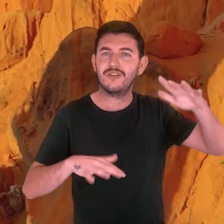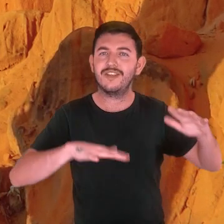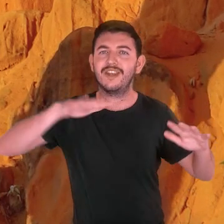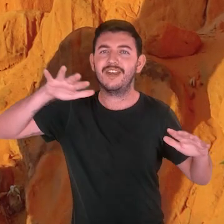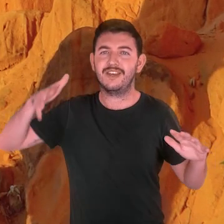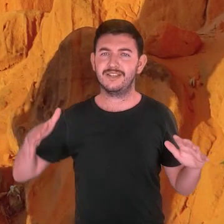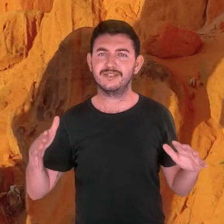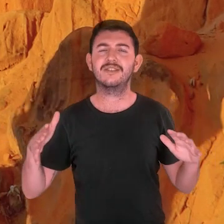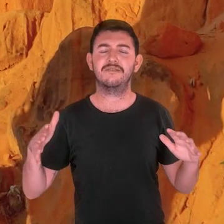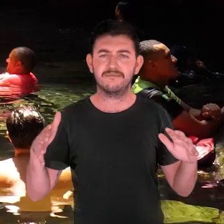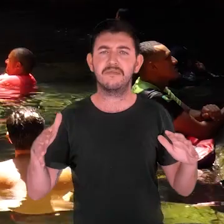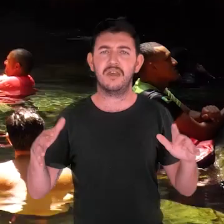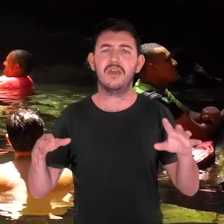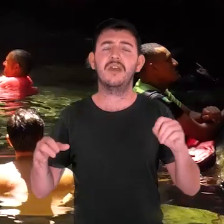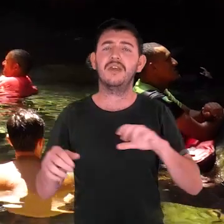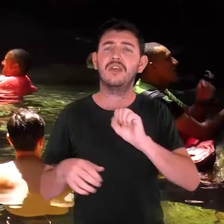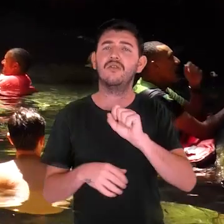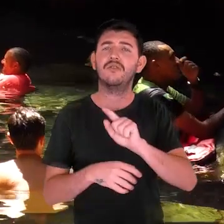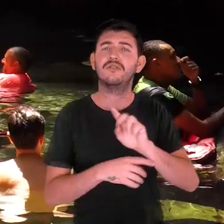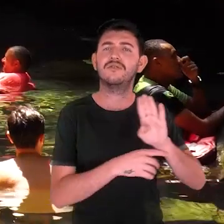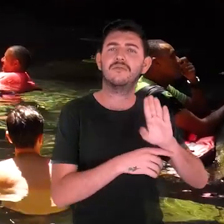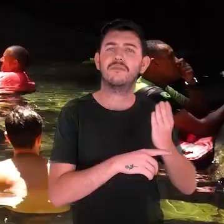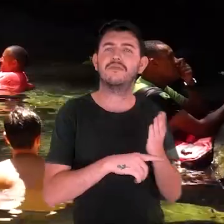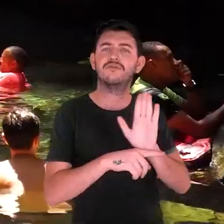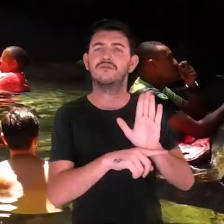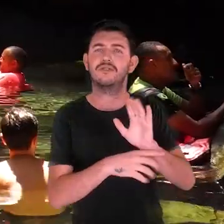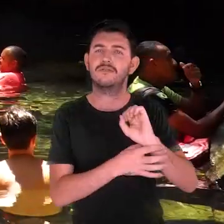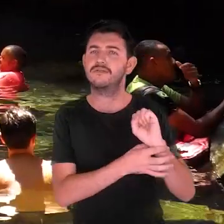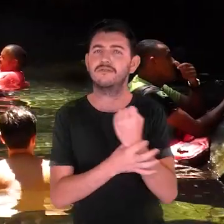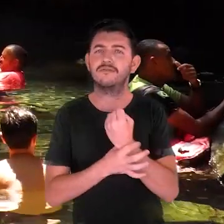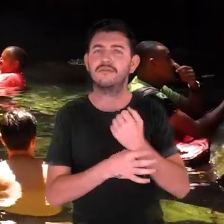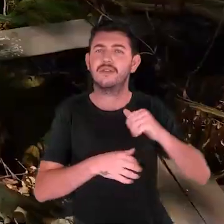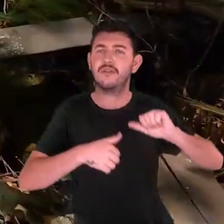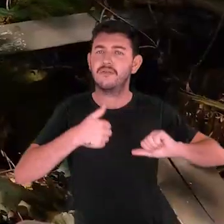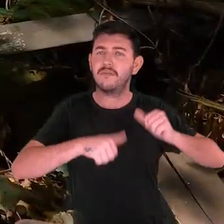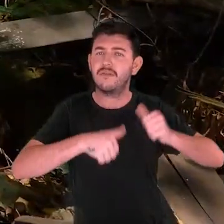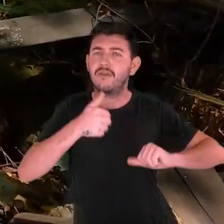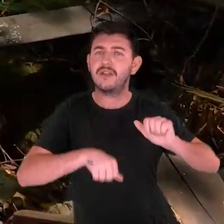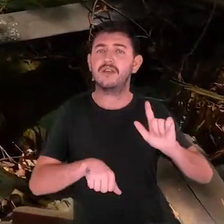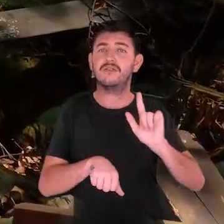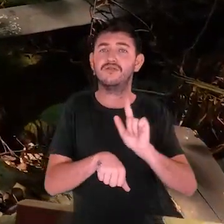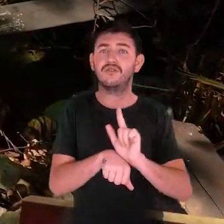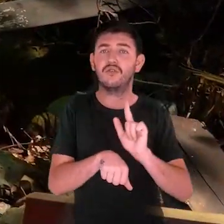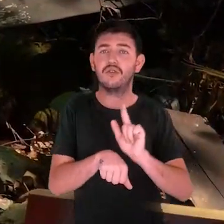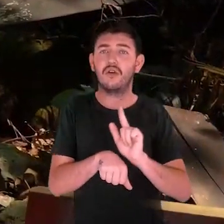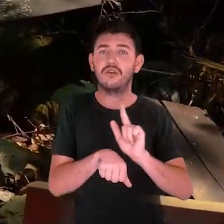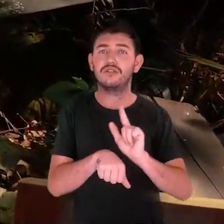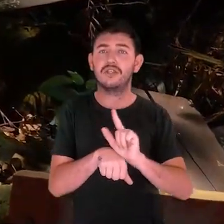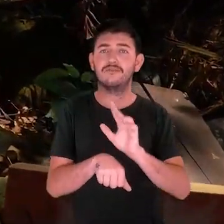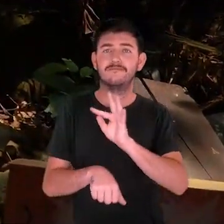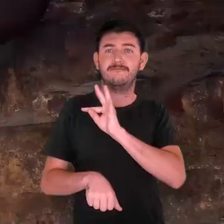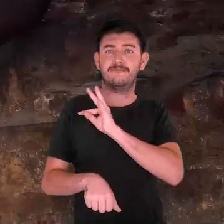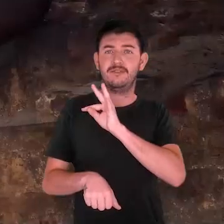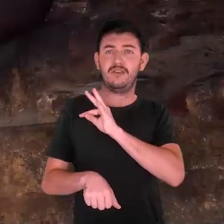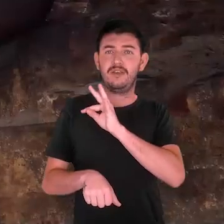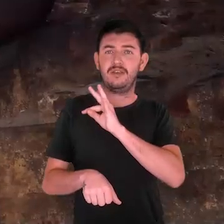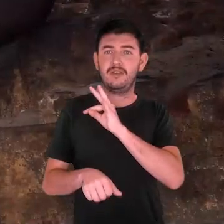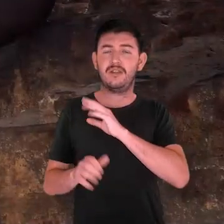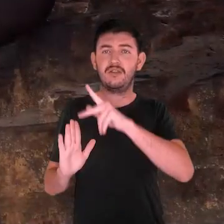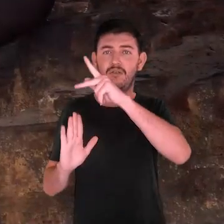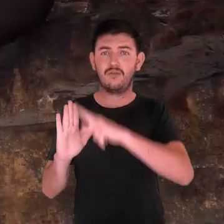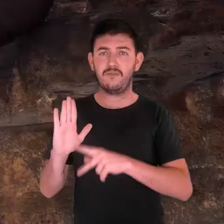atrativo turístico de fato, né? Então é esse que entra o SGB, dando esse respaldo de segurança, né? De uma avaliação geológica